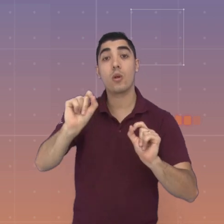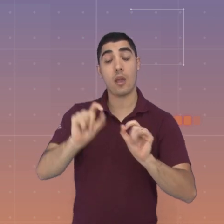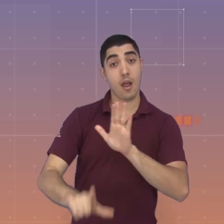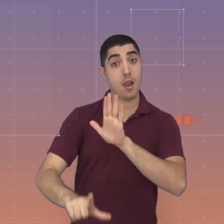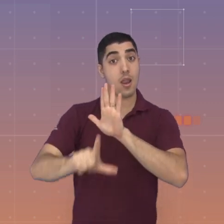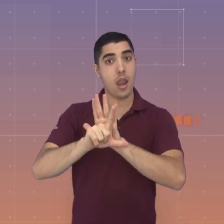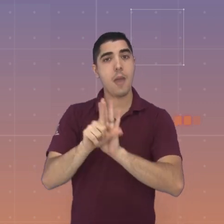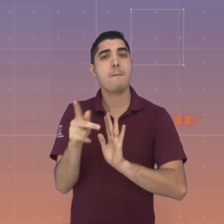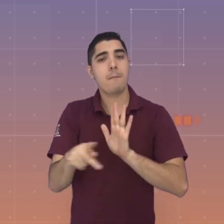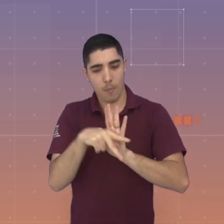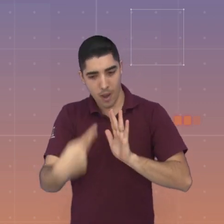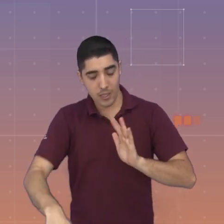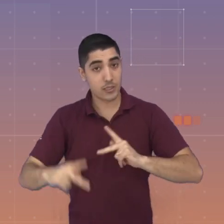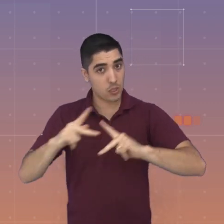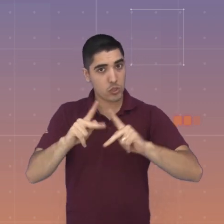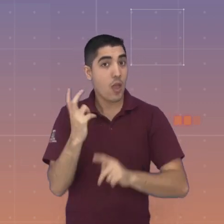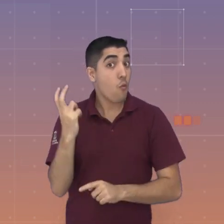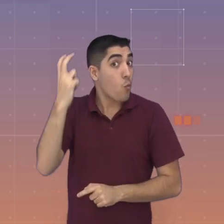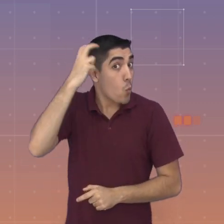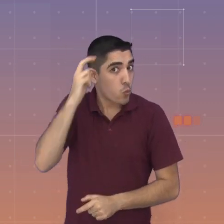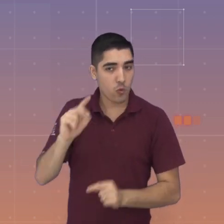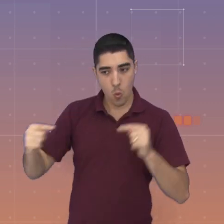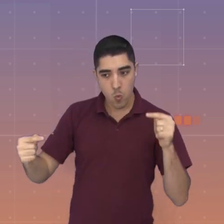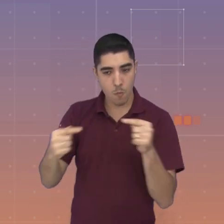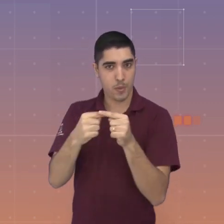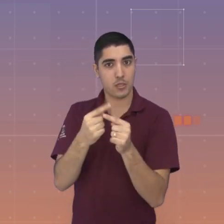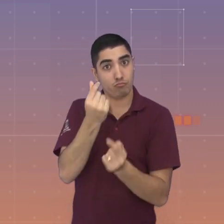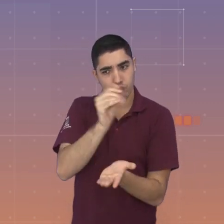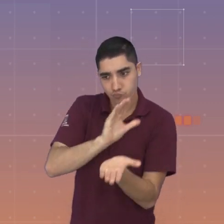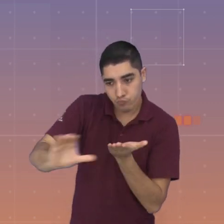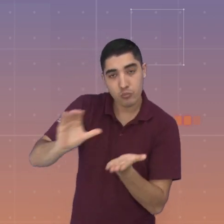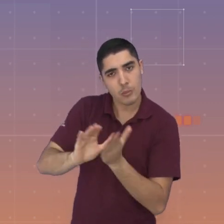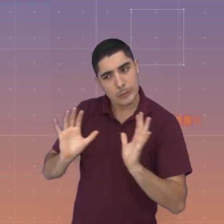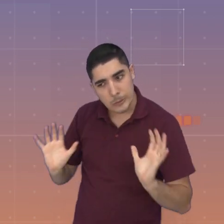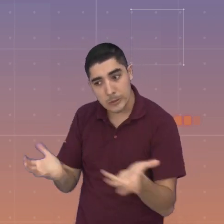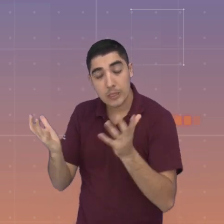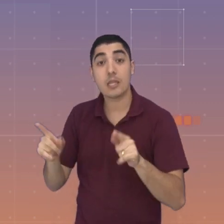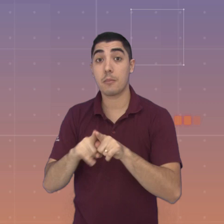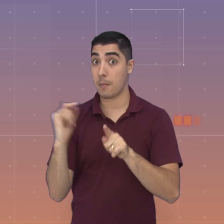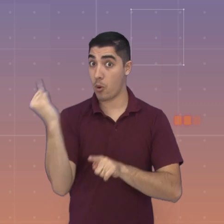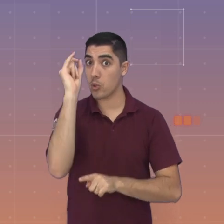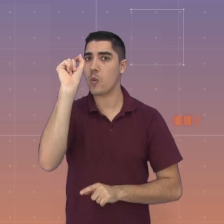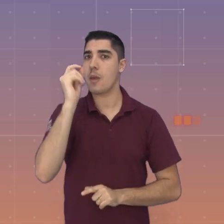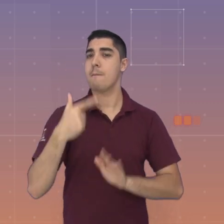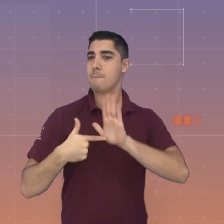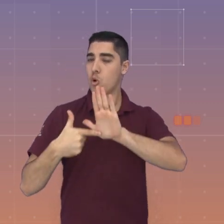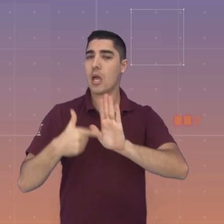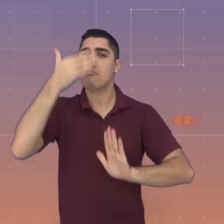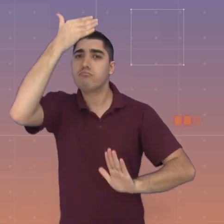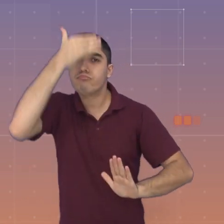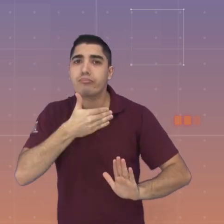Plano Anual de Aplicação de Recursos do Fundo Municipal de Cultura. Foi mais uma ferramenta para dar